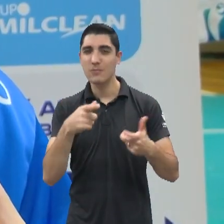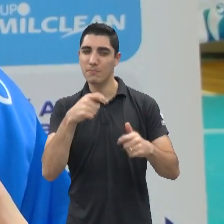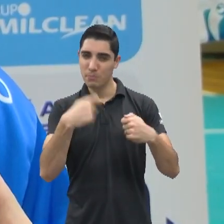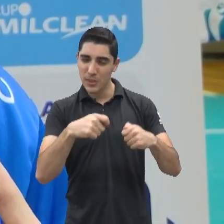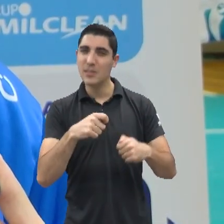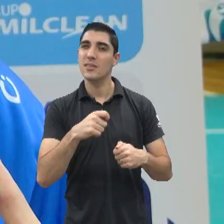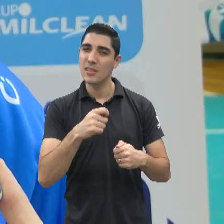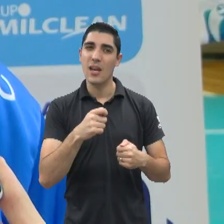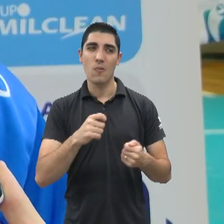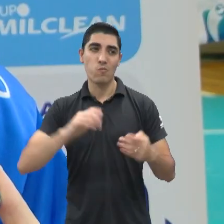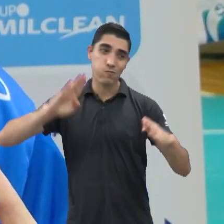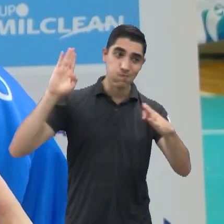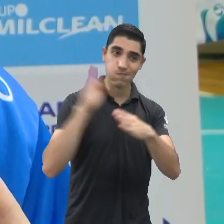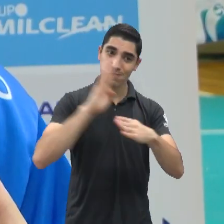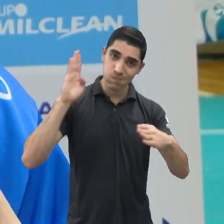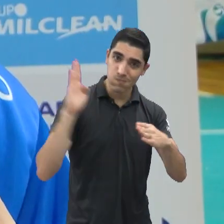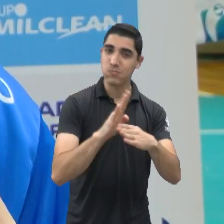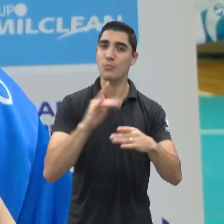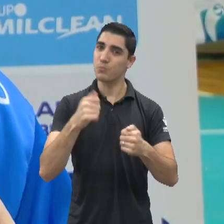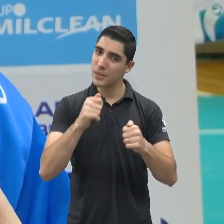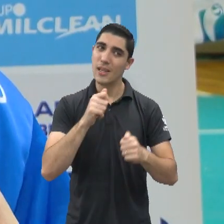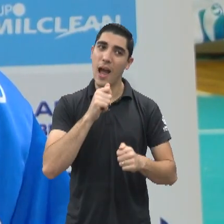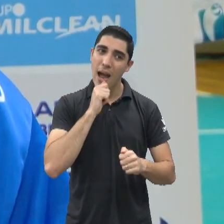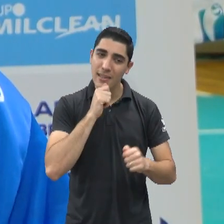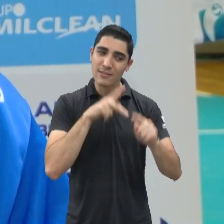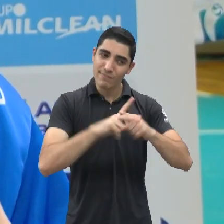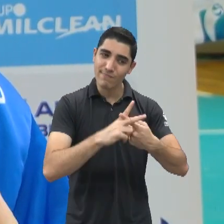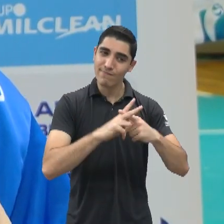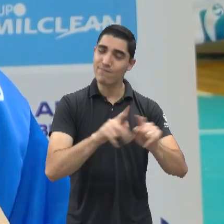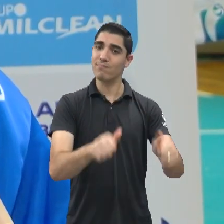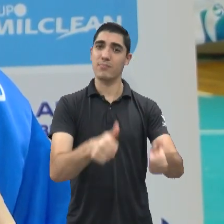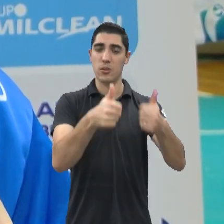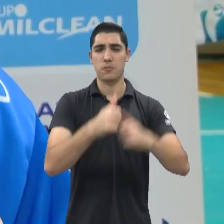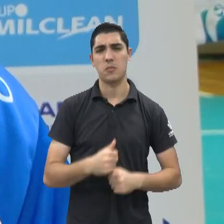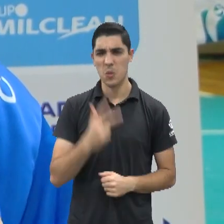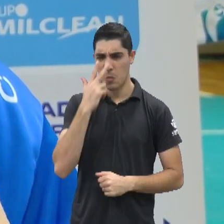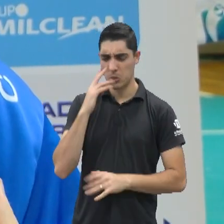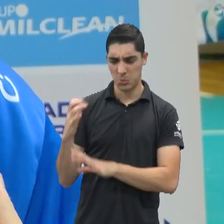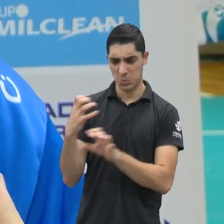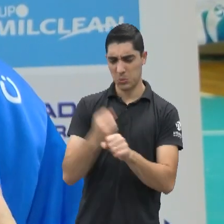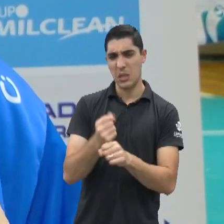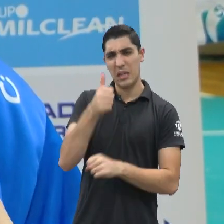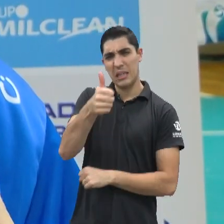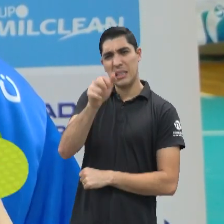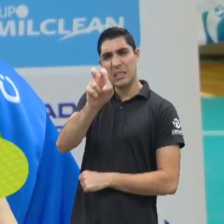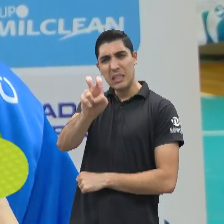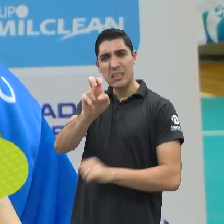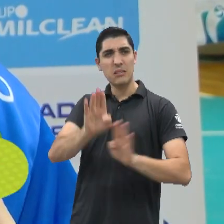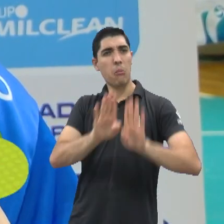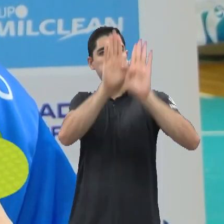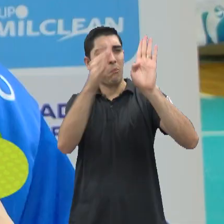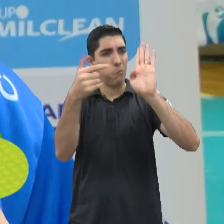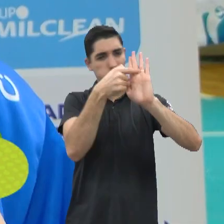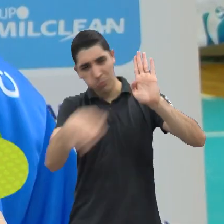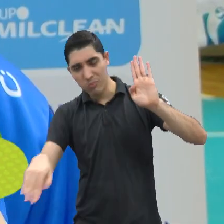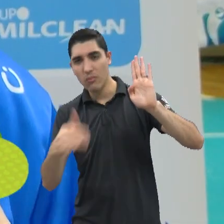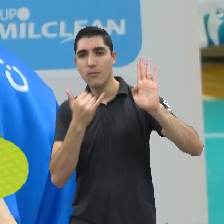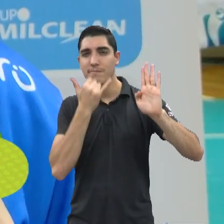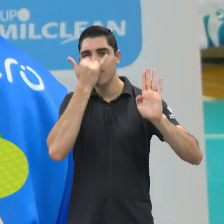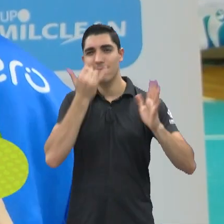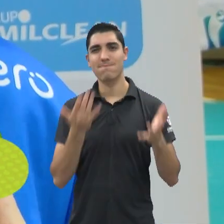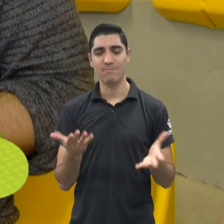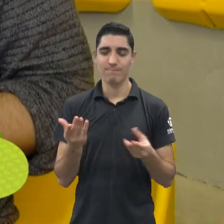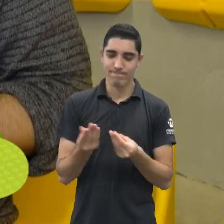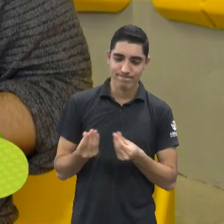ataque, né? A gente tomou bloqueios em excesso, né? Tomamos acho que 15 bloqueios em 3 sets, é muita coisa. Então é uma situação nova que a gente